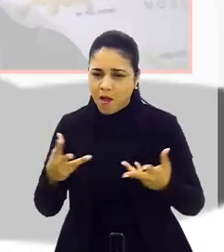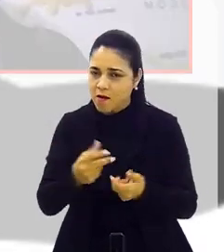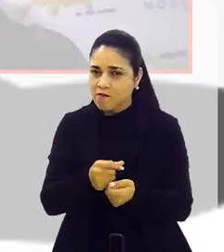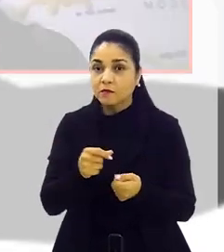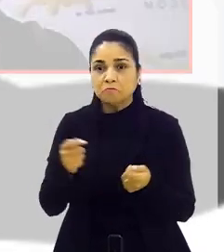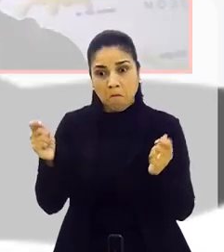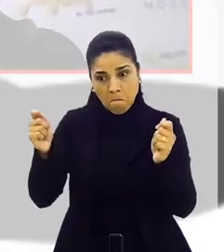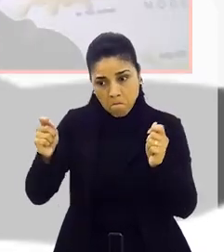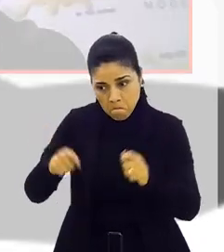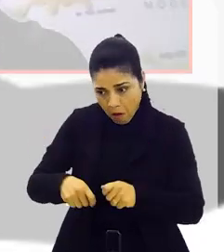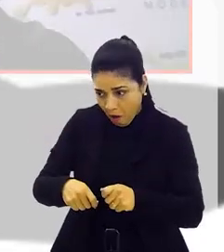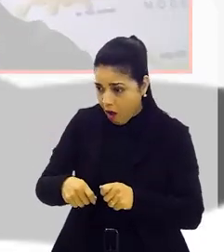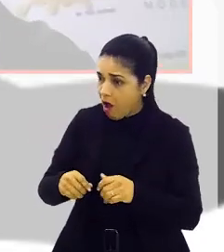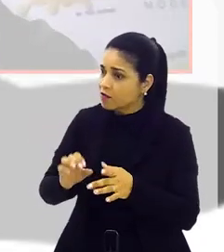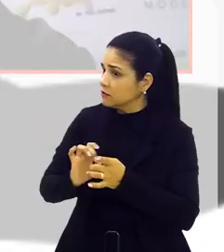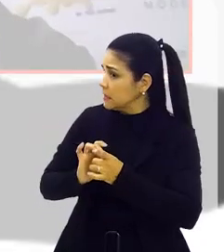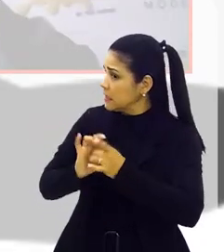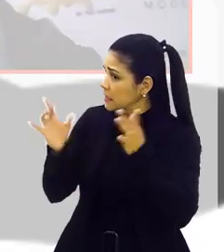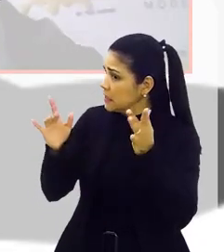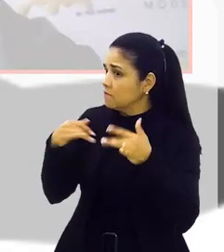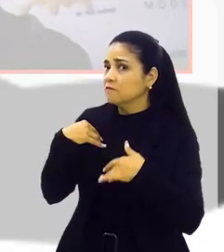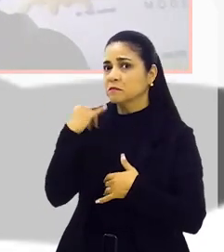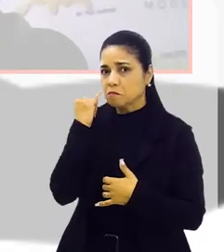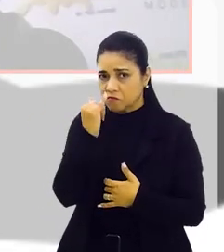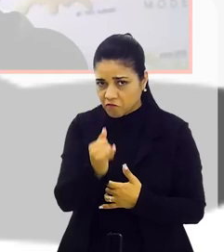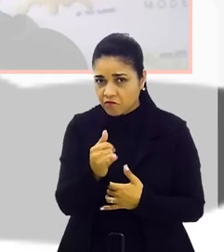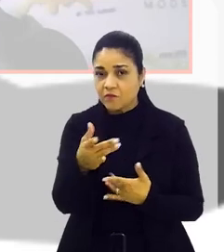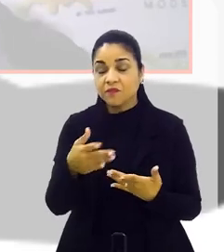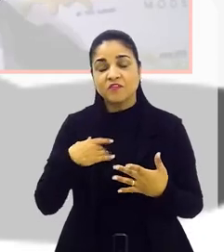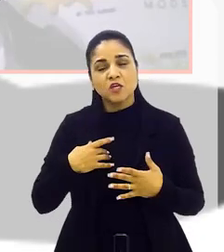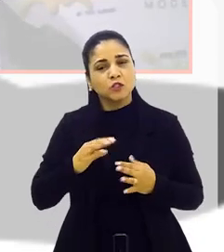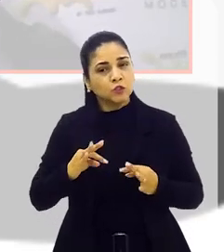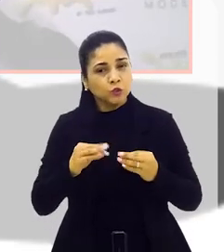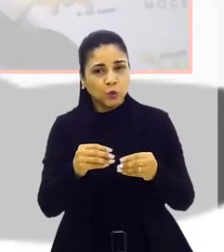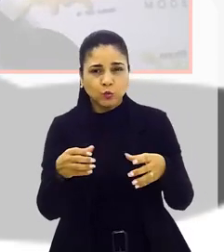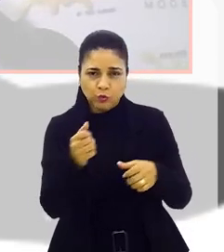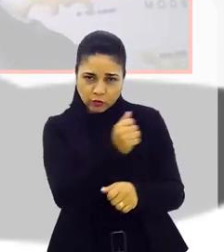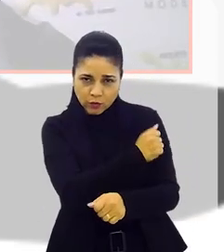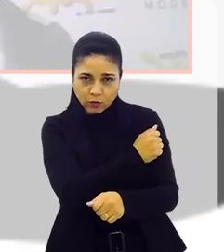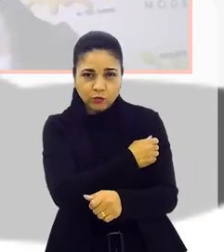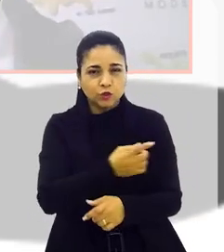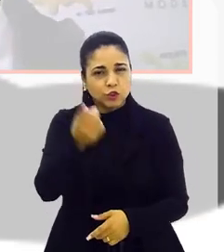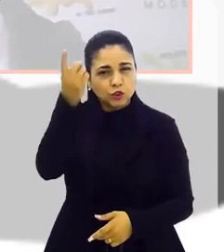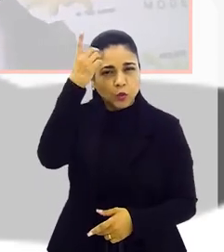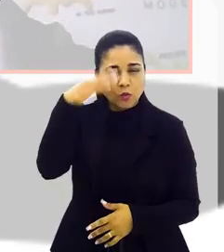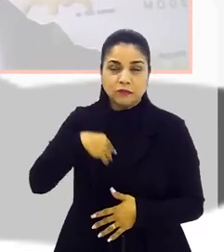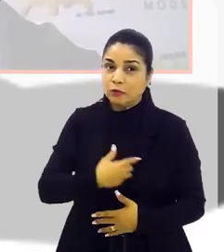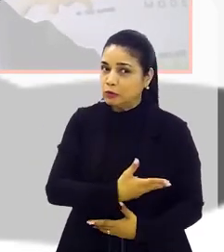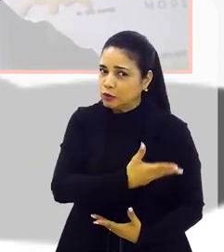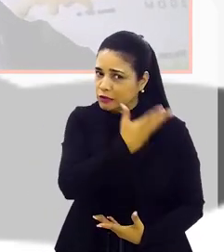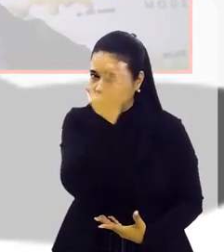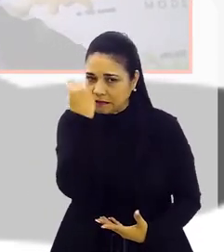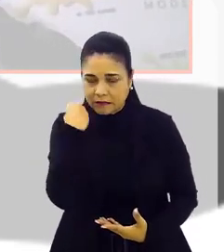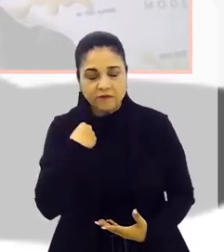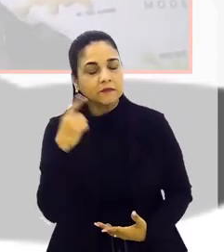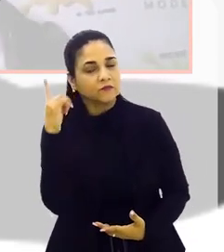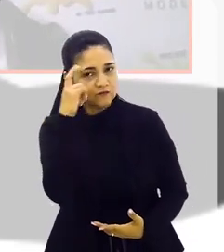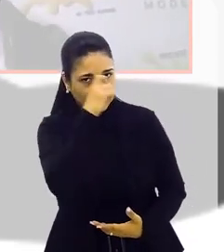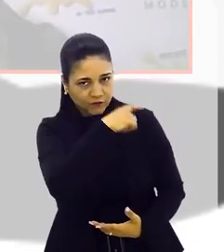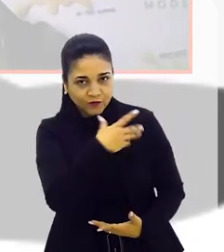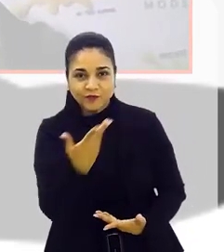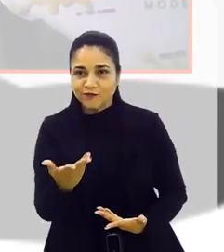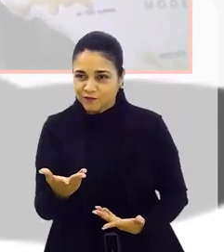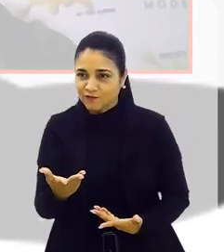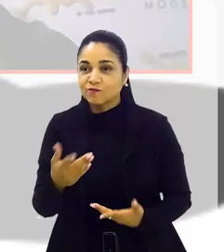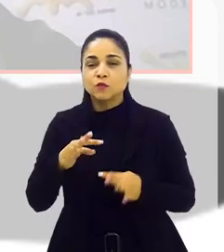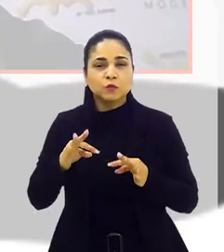assim, Mas se quiser, pode. Esse programa é todo seu. todo mundo tem muito talento, mas o problema é que eu posso esquecer de alguém e vai ficar uma coisa meio